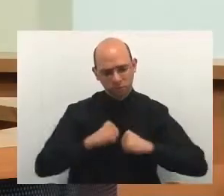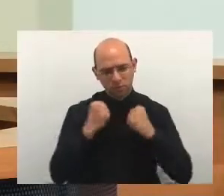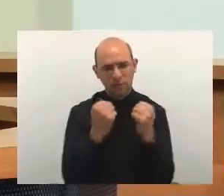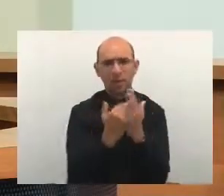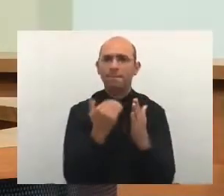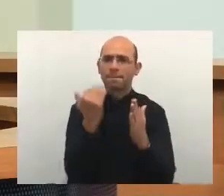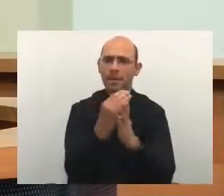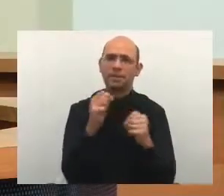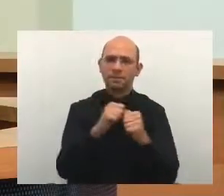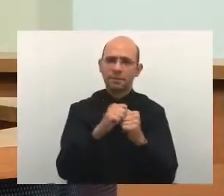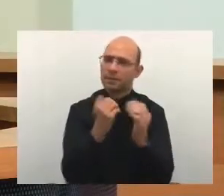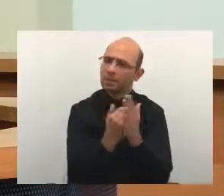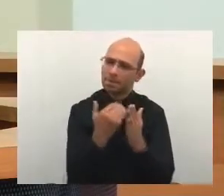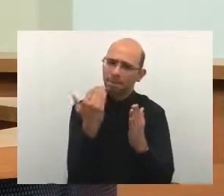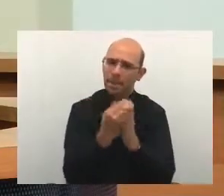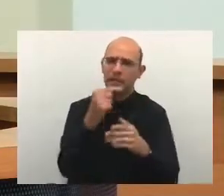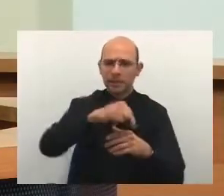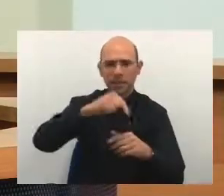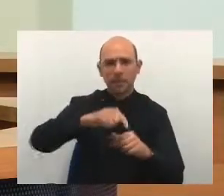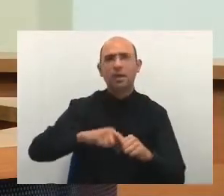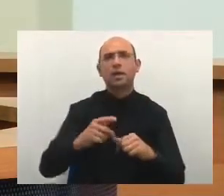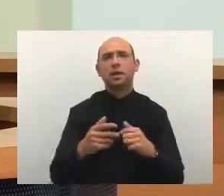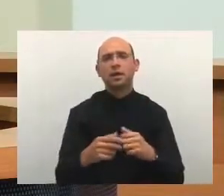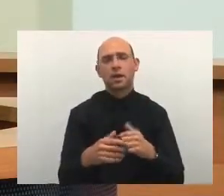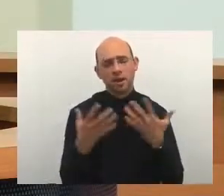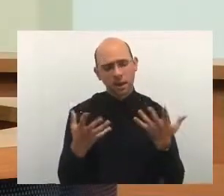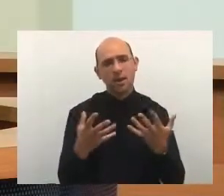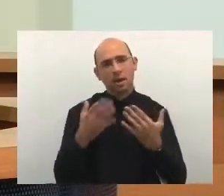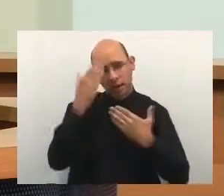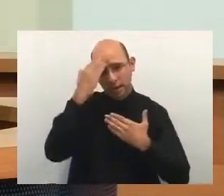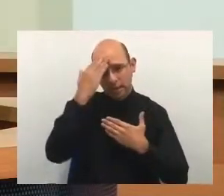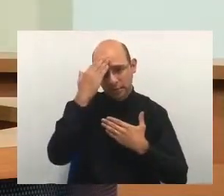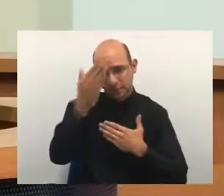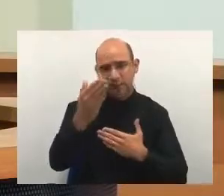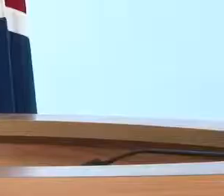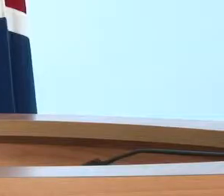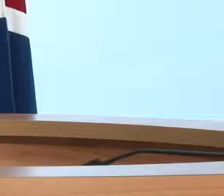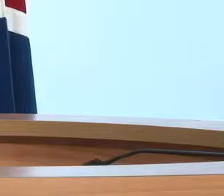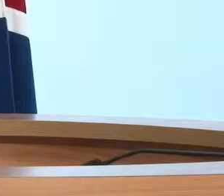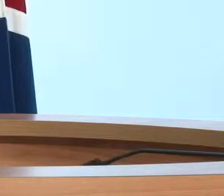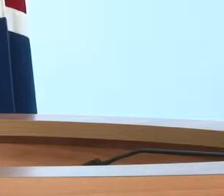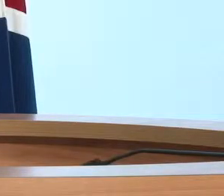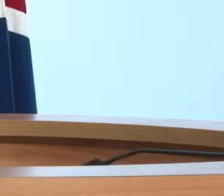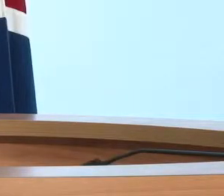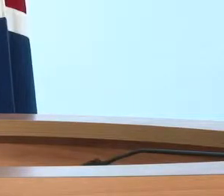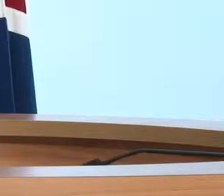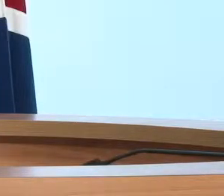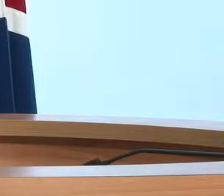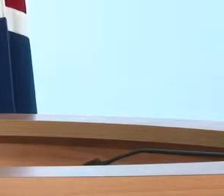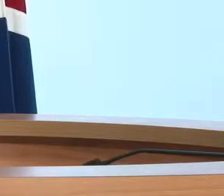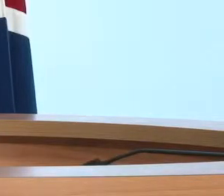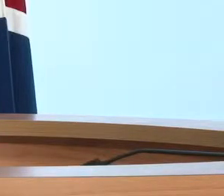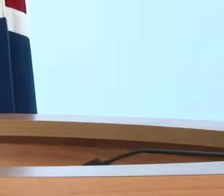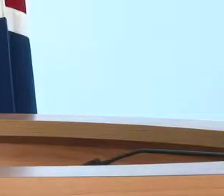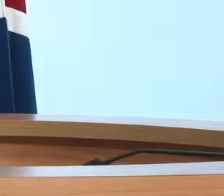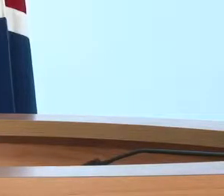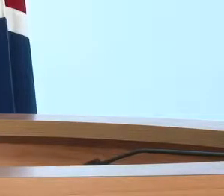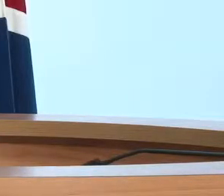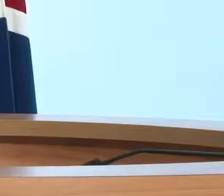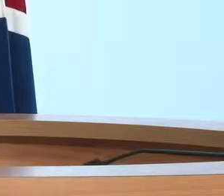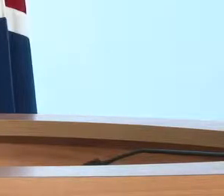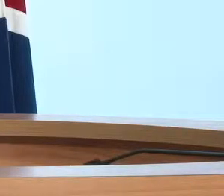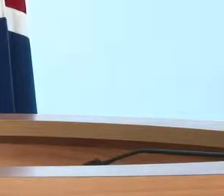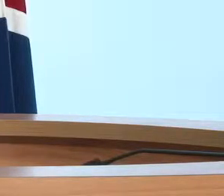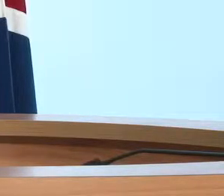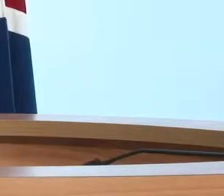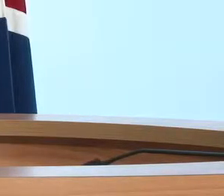do Sai. Ele fica com a vaga do vereador Dr. Alexandre Dentista por 12 dias. O Jornal da Câmara fica por aqui.